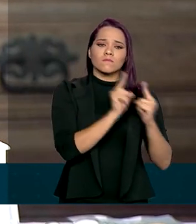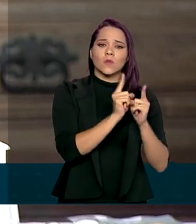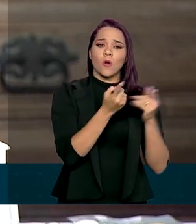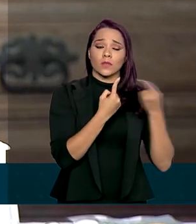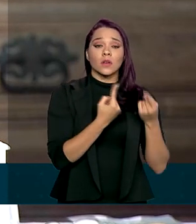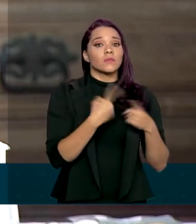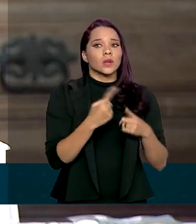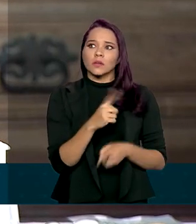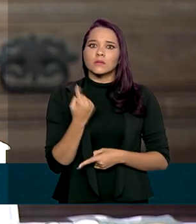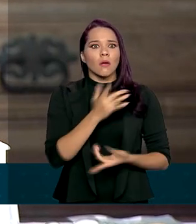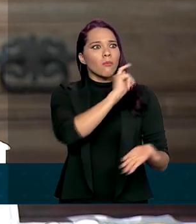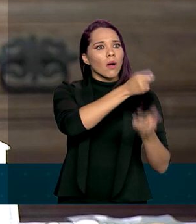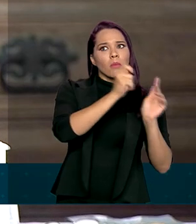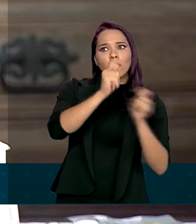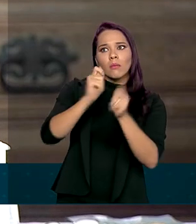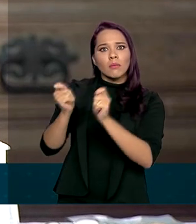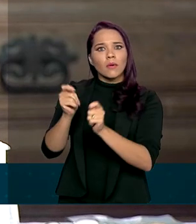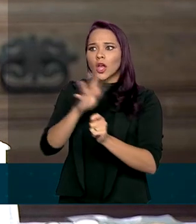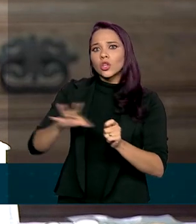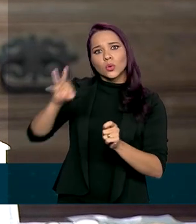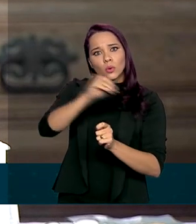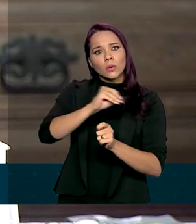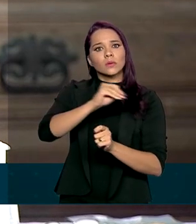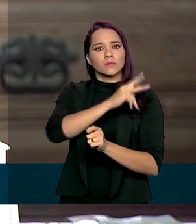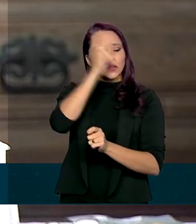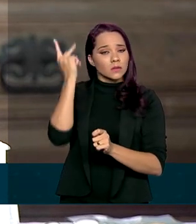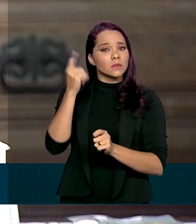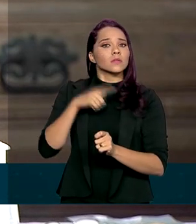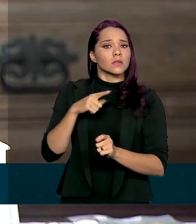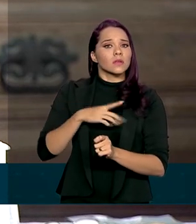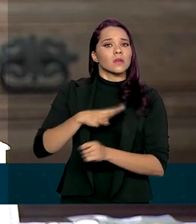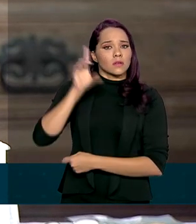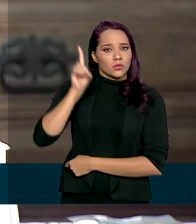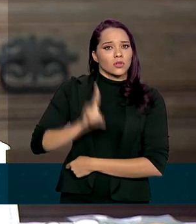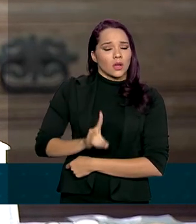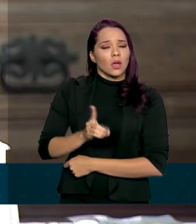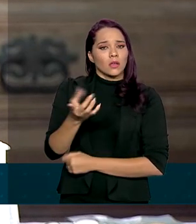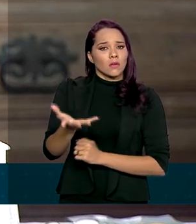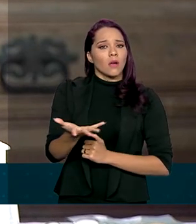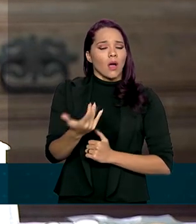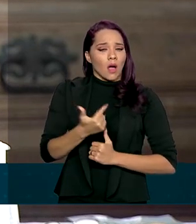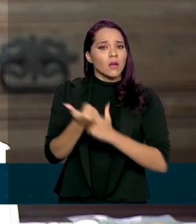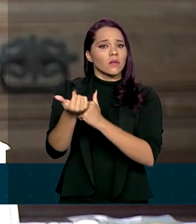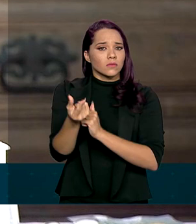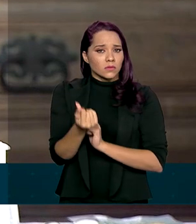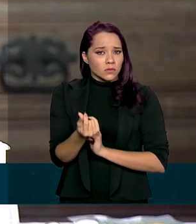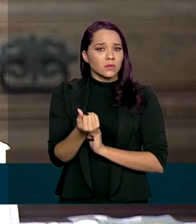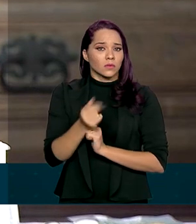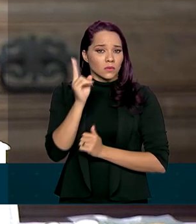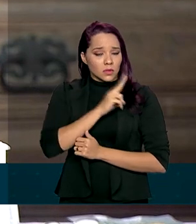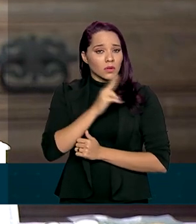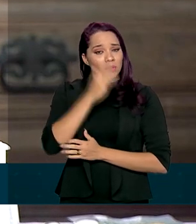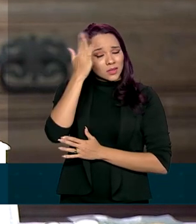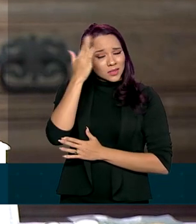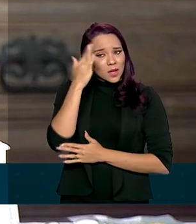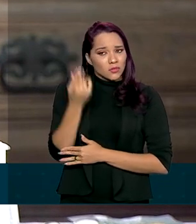pagar todos aqueles que fazem jus a esse auxílio emergencial. A gente sabe que